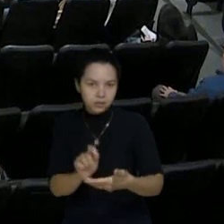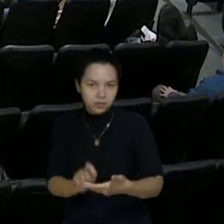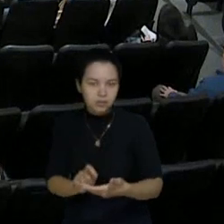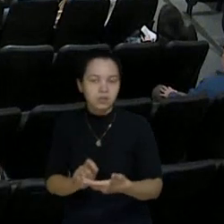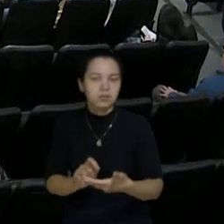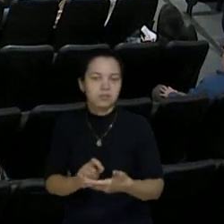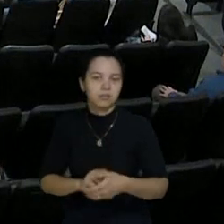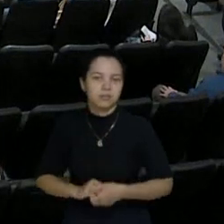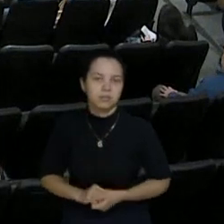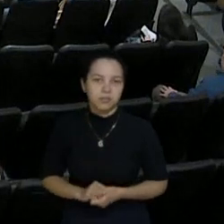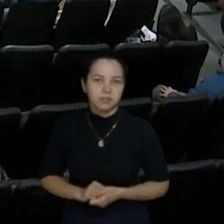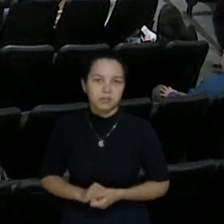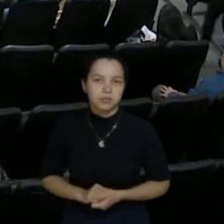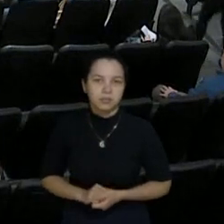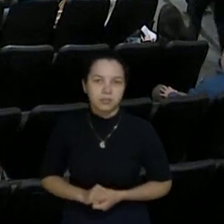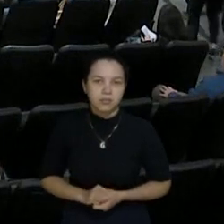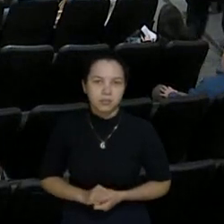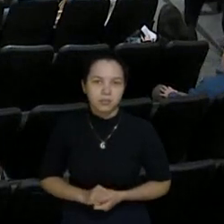ali